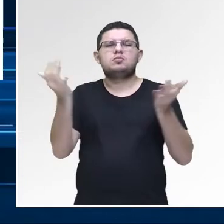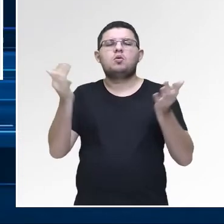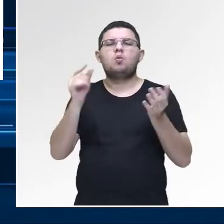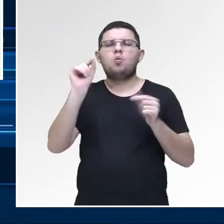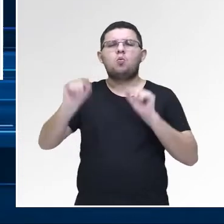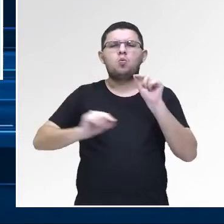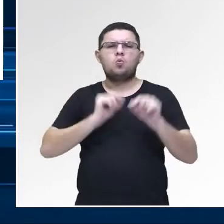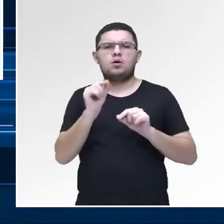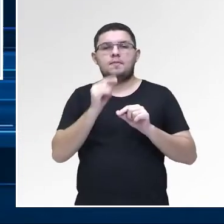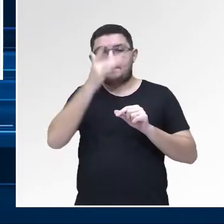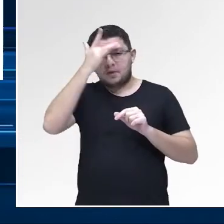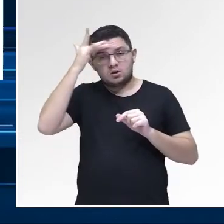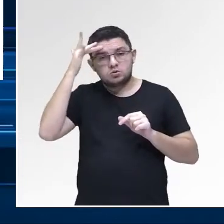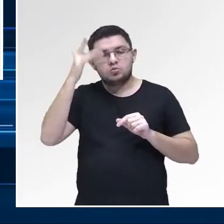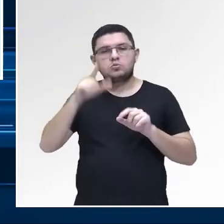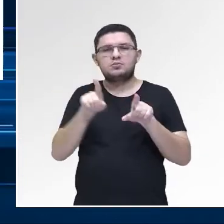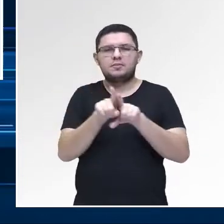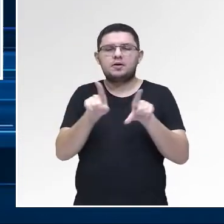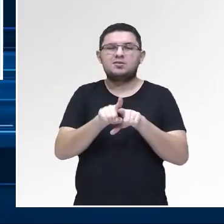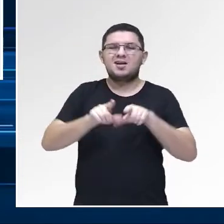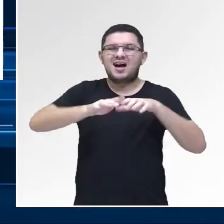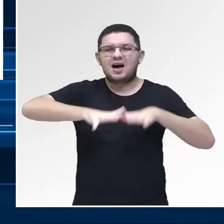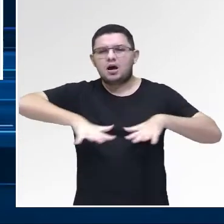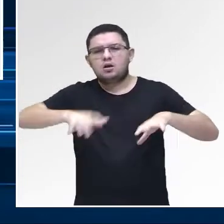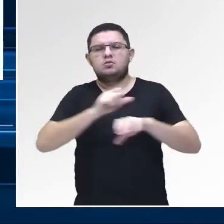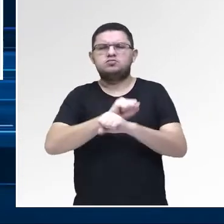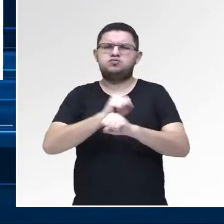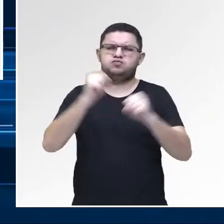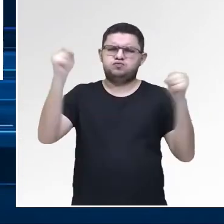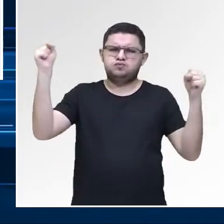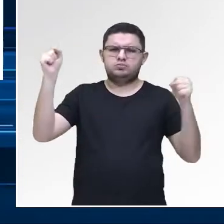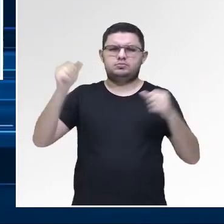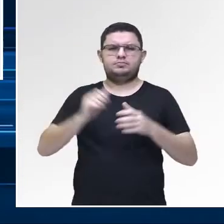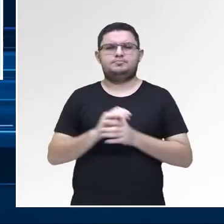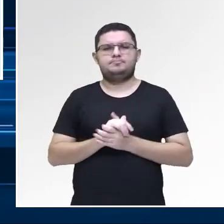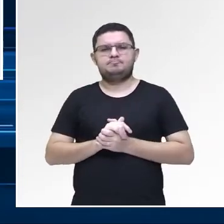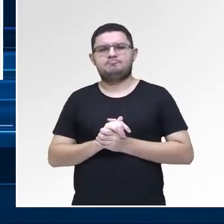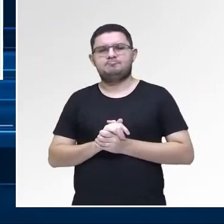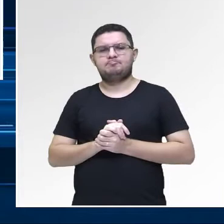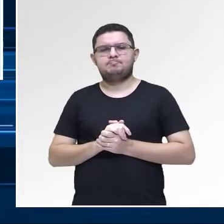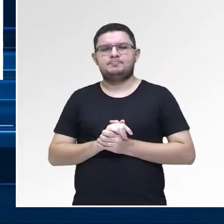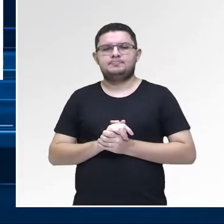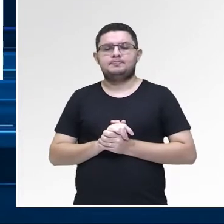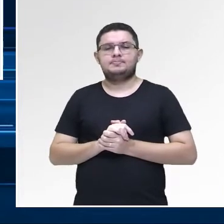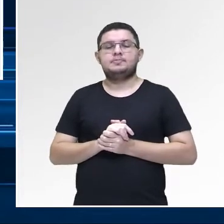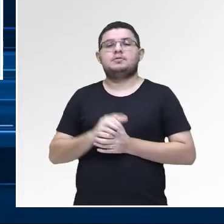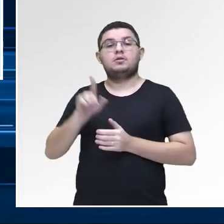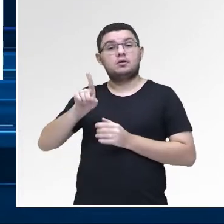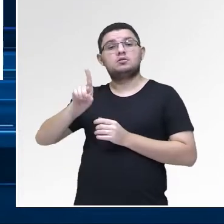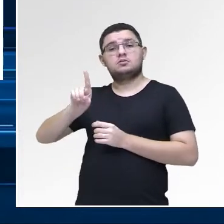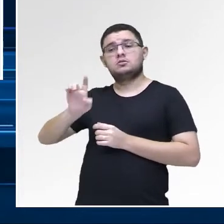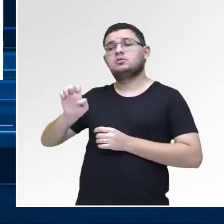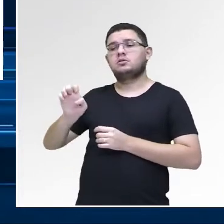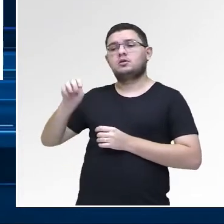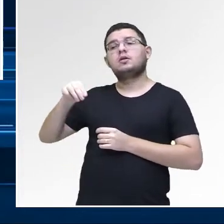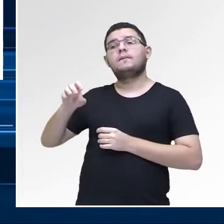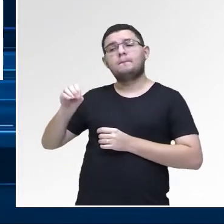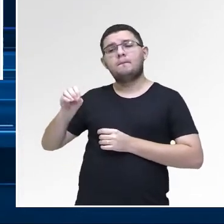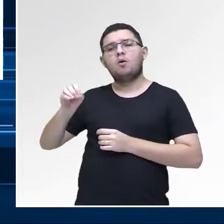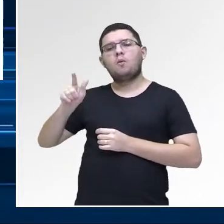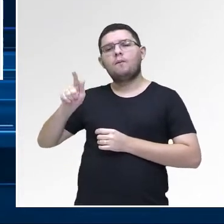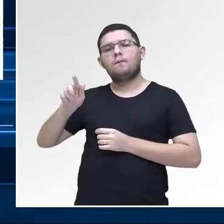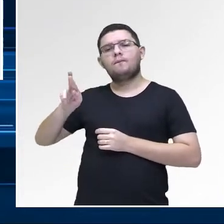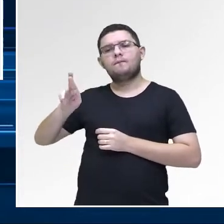eu falo demográfica, eu estou me referindo à questão populacional, a grande concentração